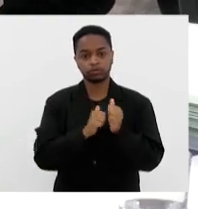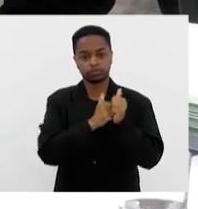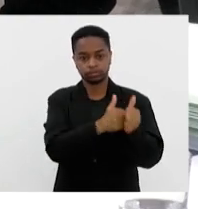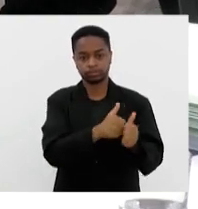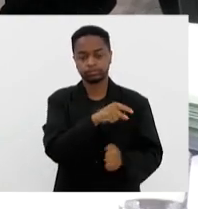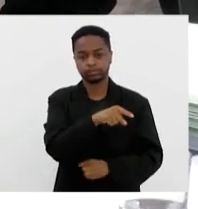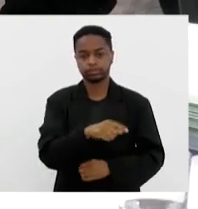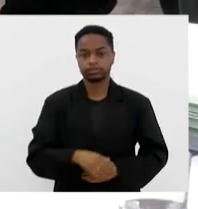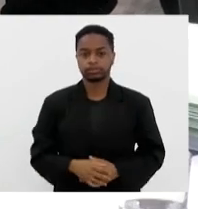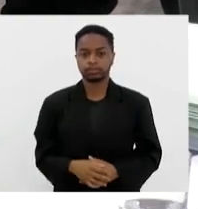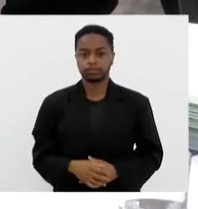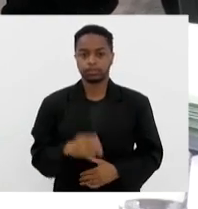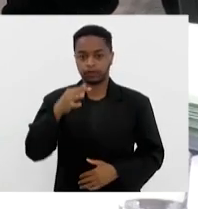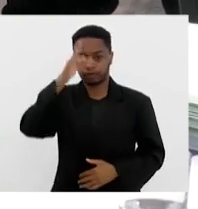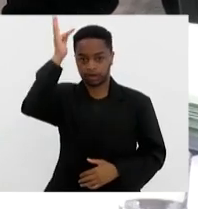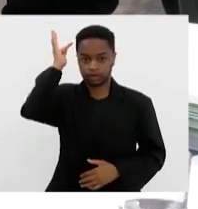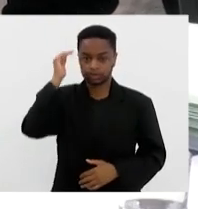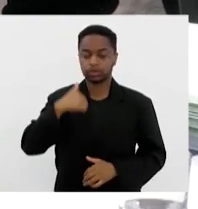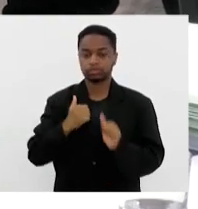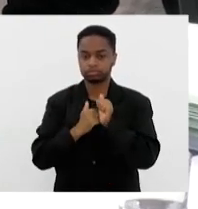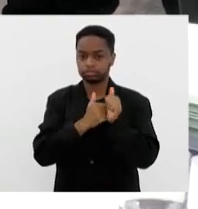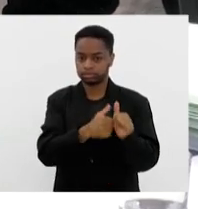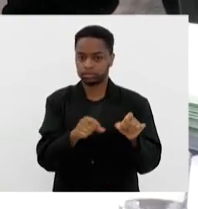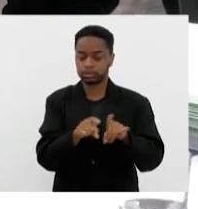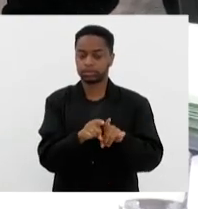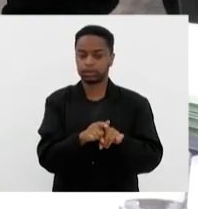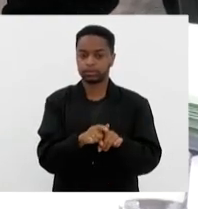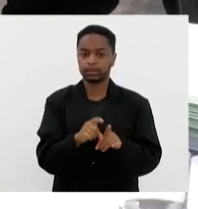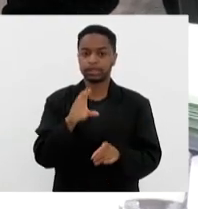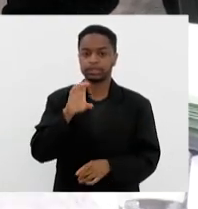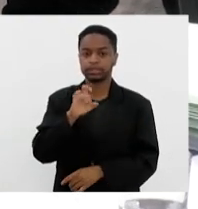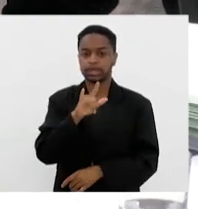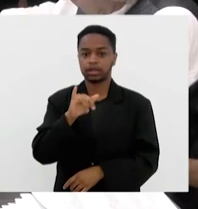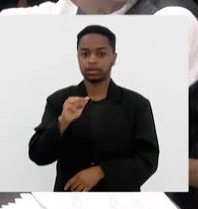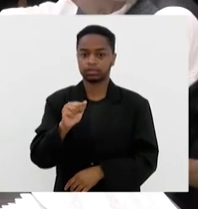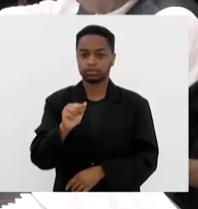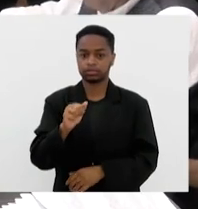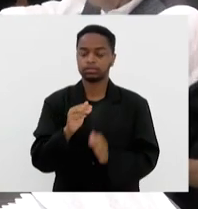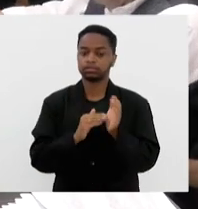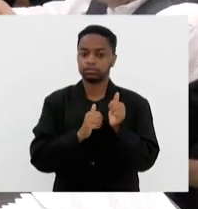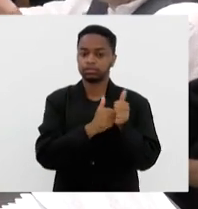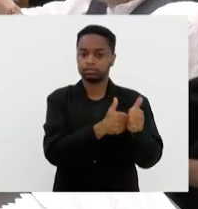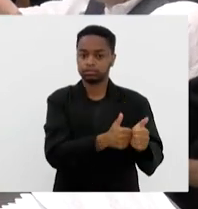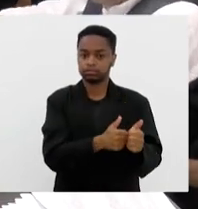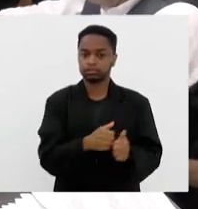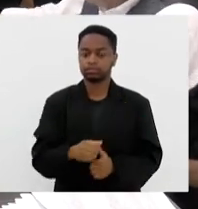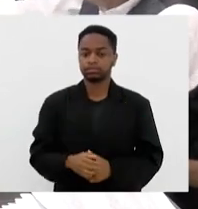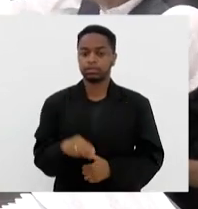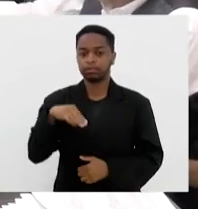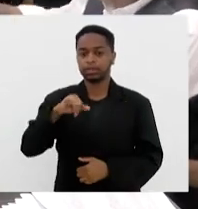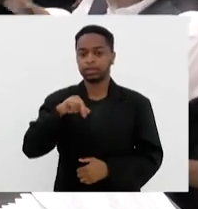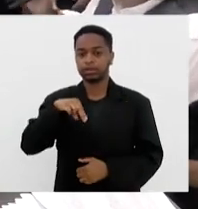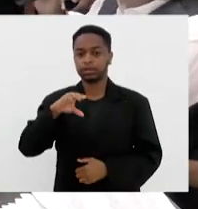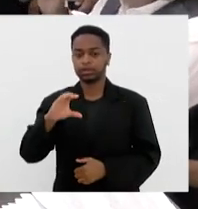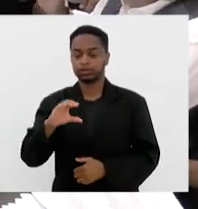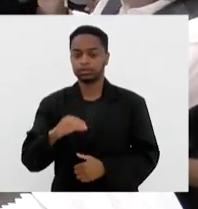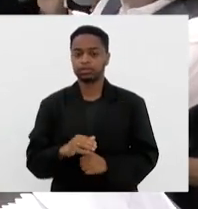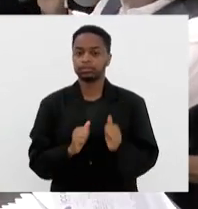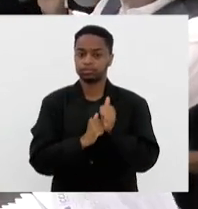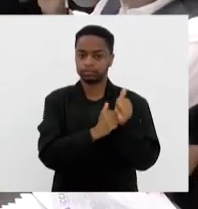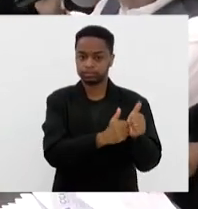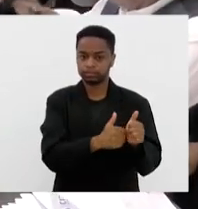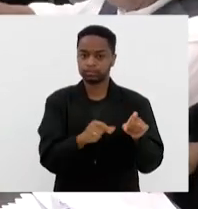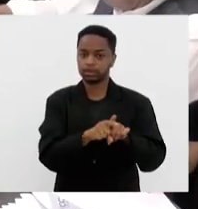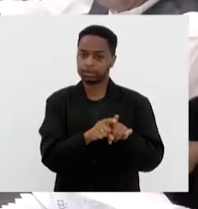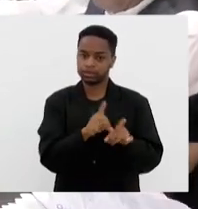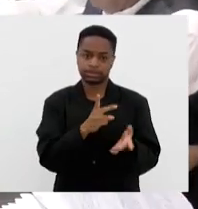divergência. Deputado Fred Pacheco. Voto com a divergência. Deputada Célia Jordão. Voto com a divergência. Deputado Carlos Mink. Divergente